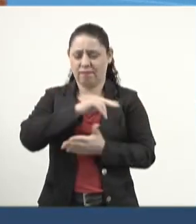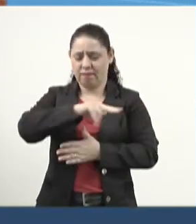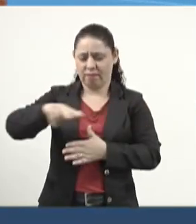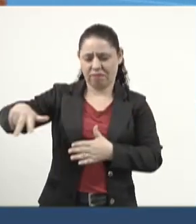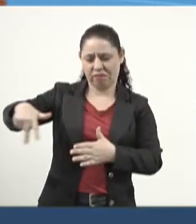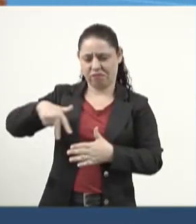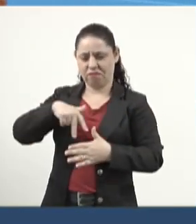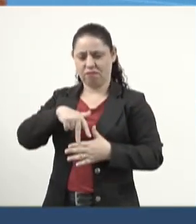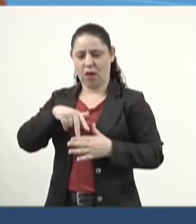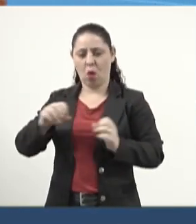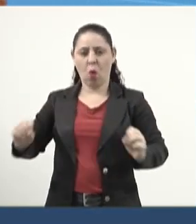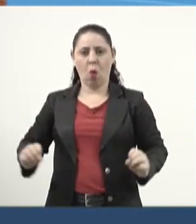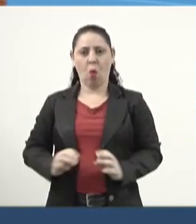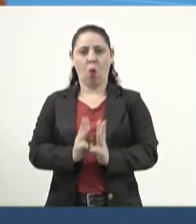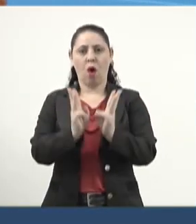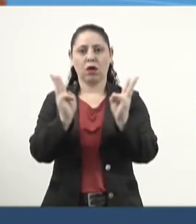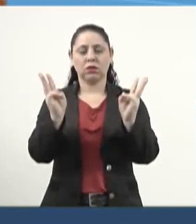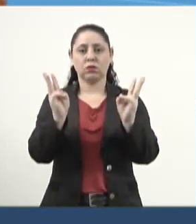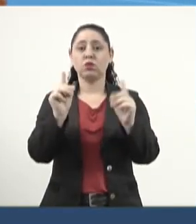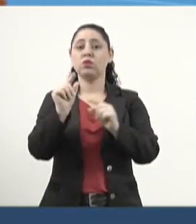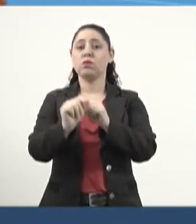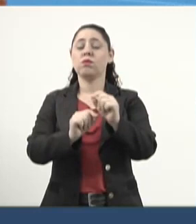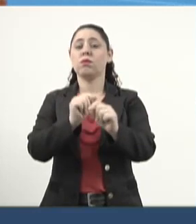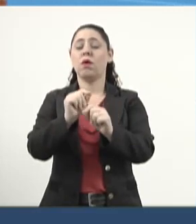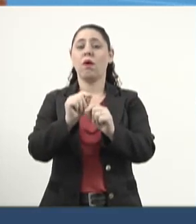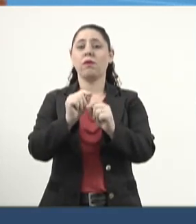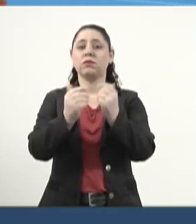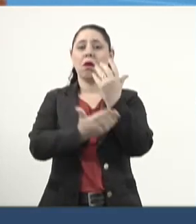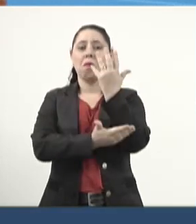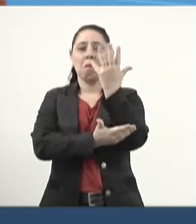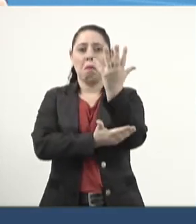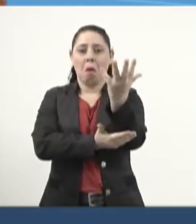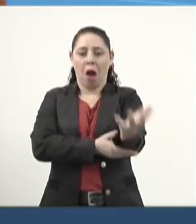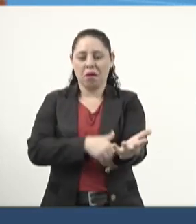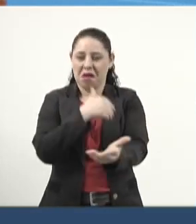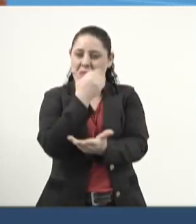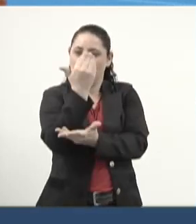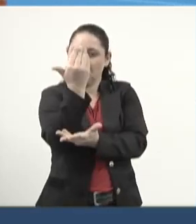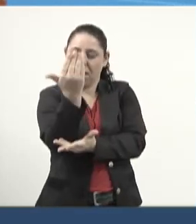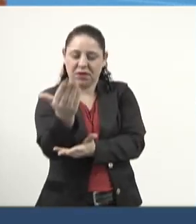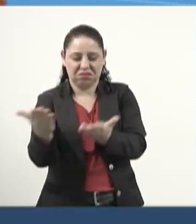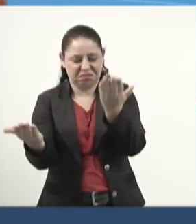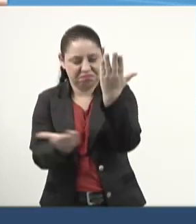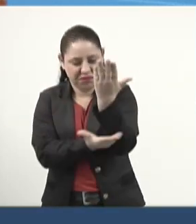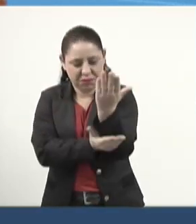tribuna da ONU sobre desmatamento, sobre